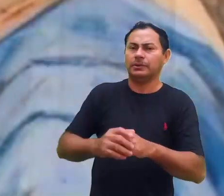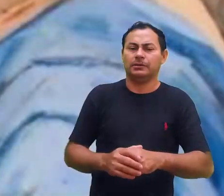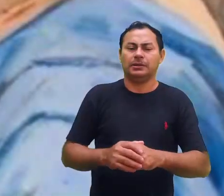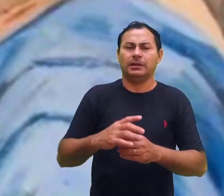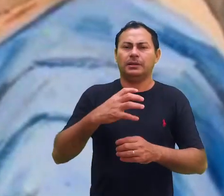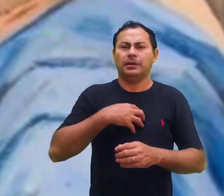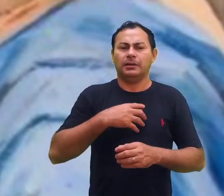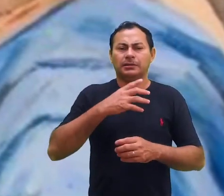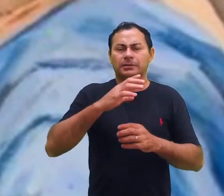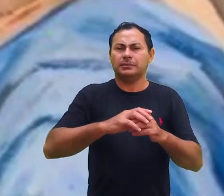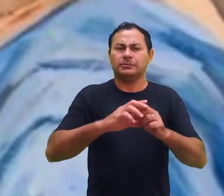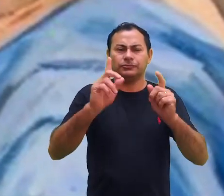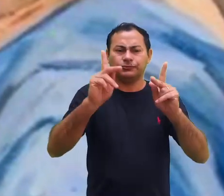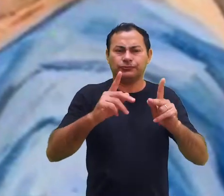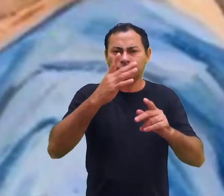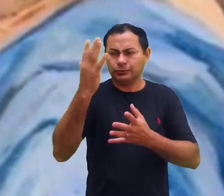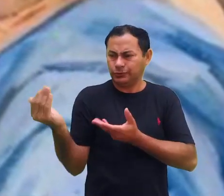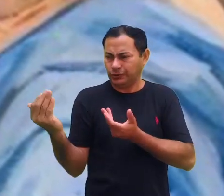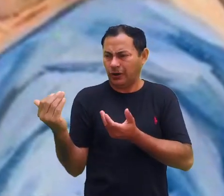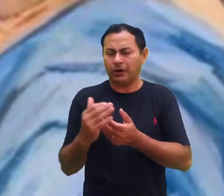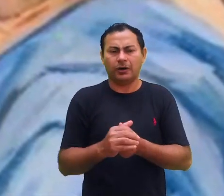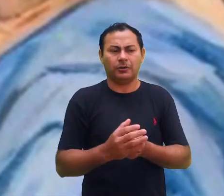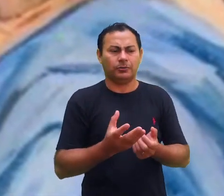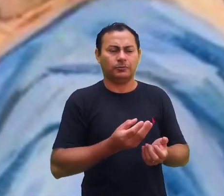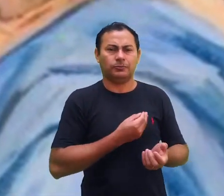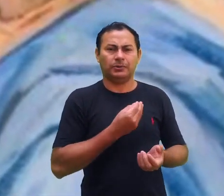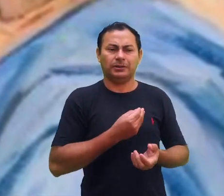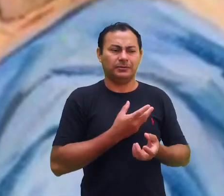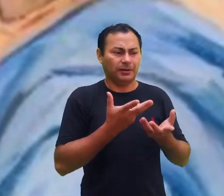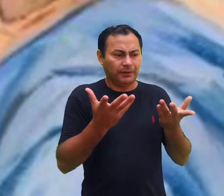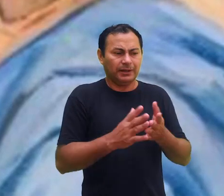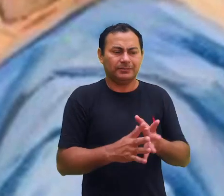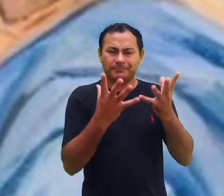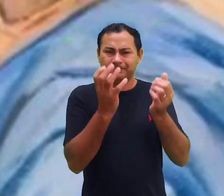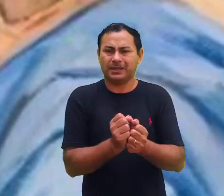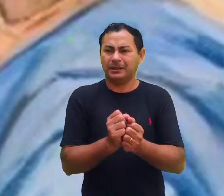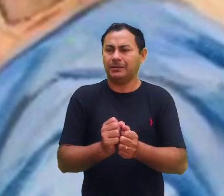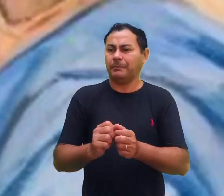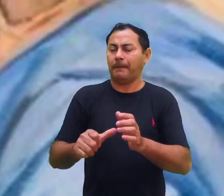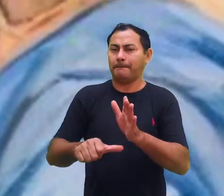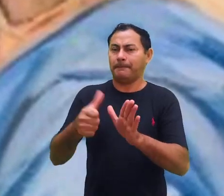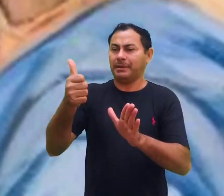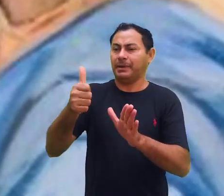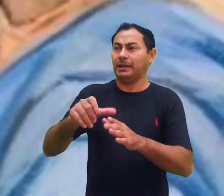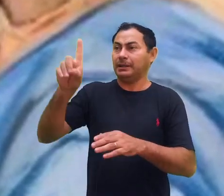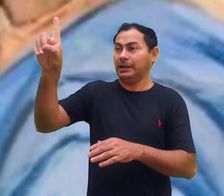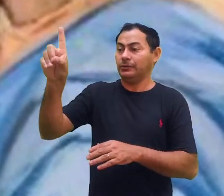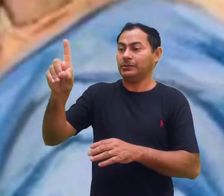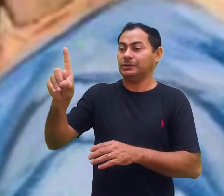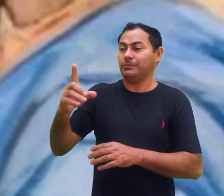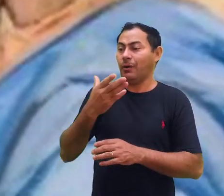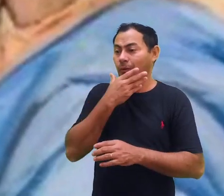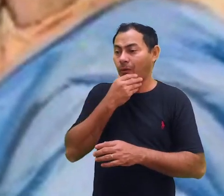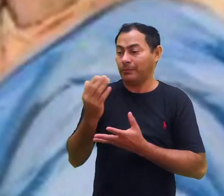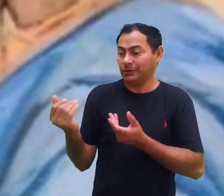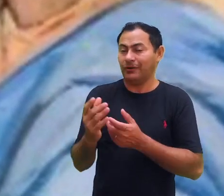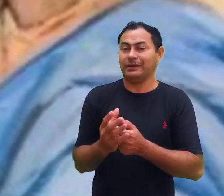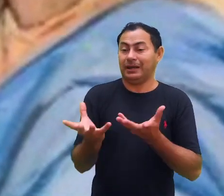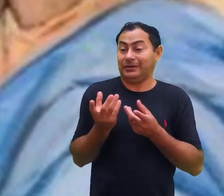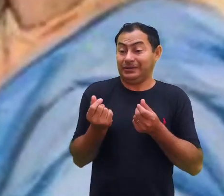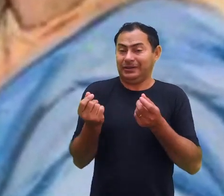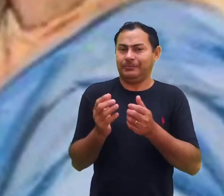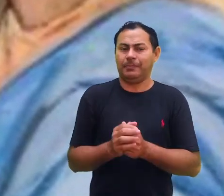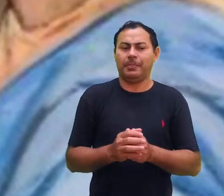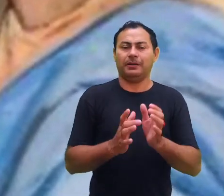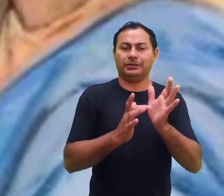tinha negligenciado esses mandamentos. O dinheiro era o seu Deus, e Deus deve ter o primeiro lugar na nossa vida. As